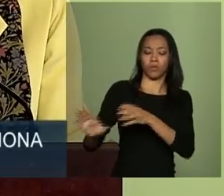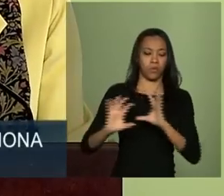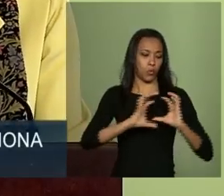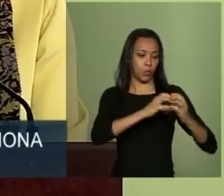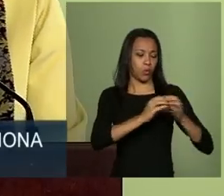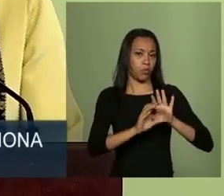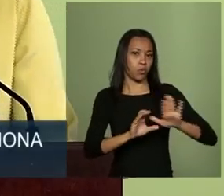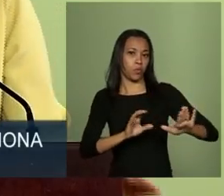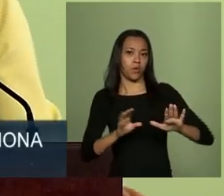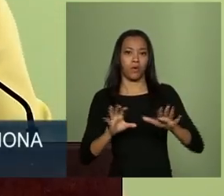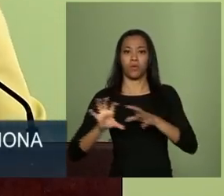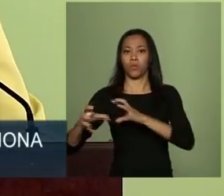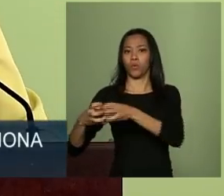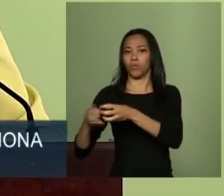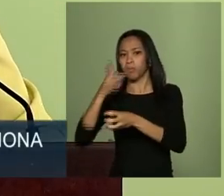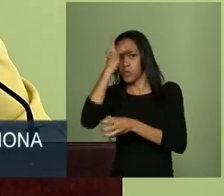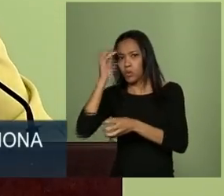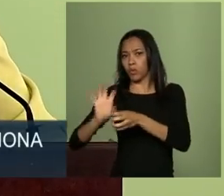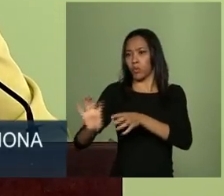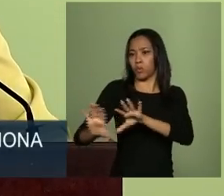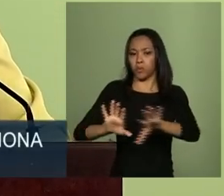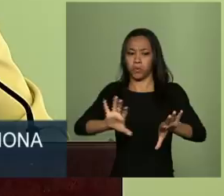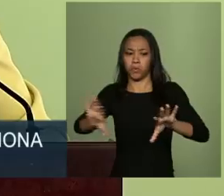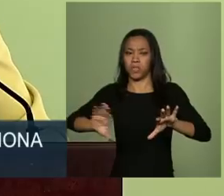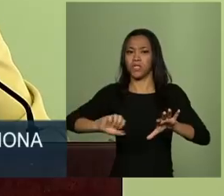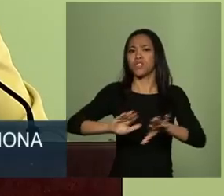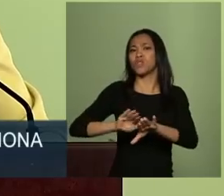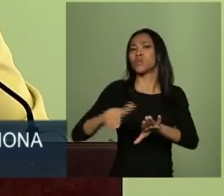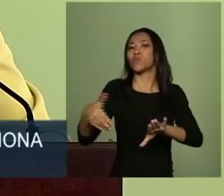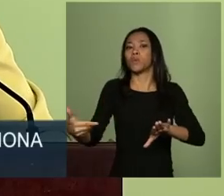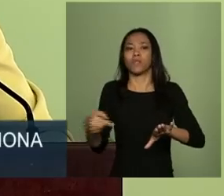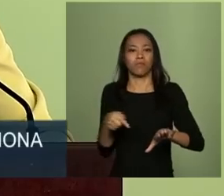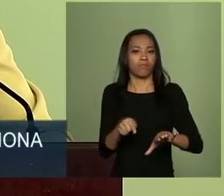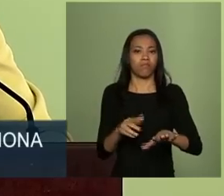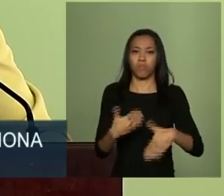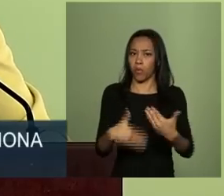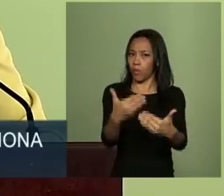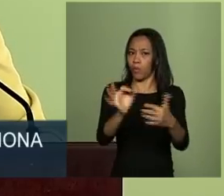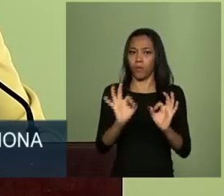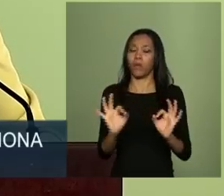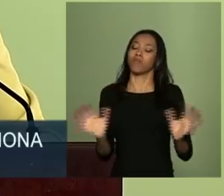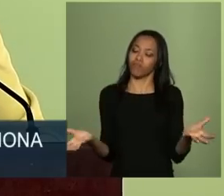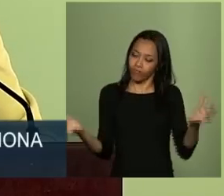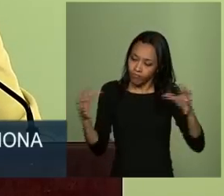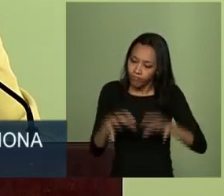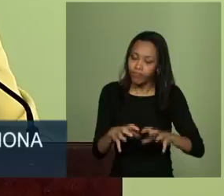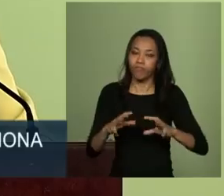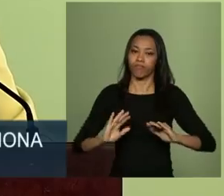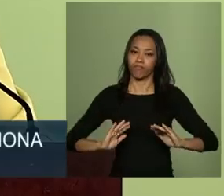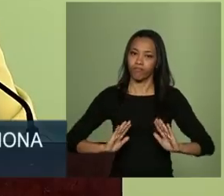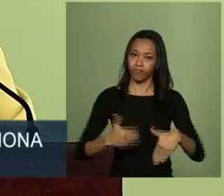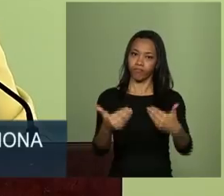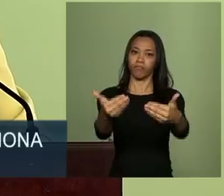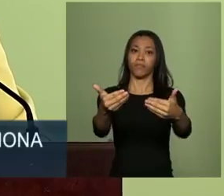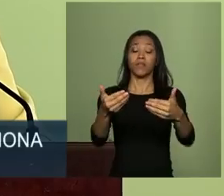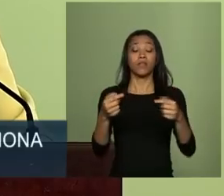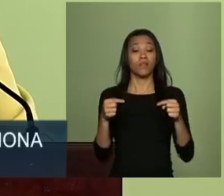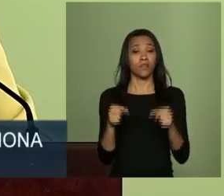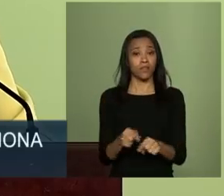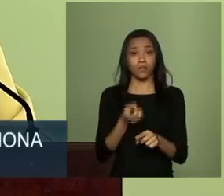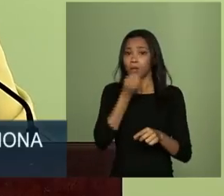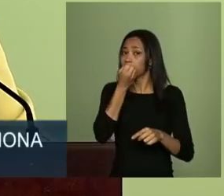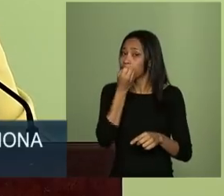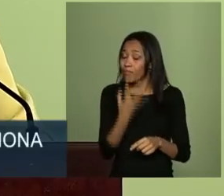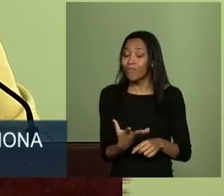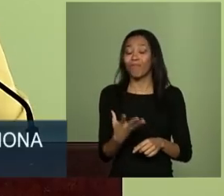sem fazer com que sua população seja excluída disso. Daí, o que é muito,